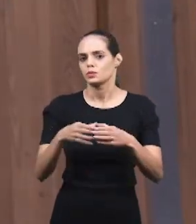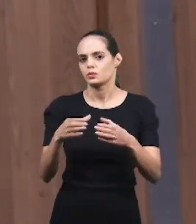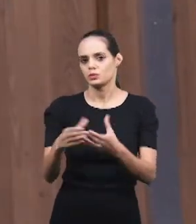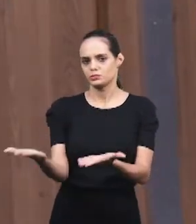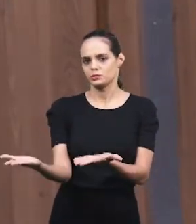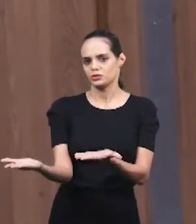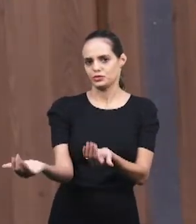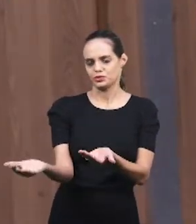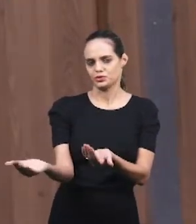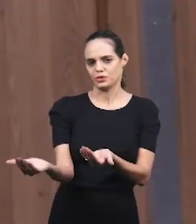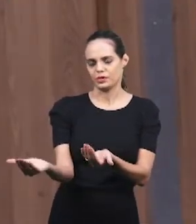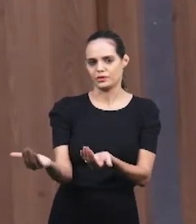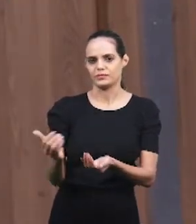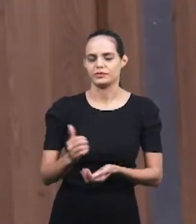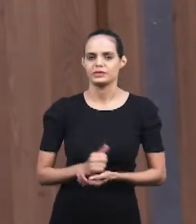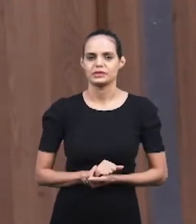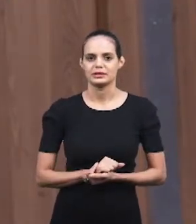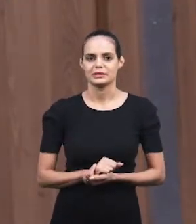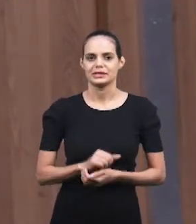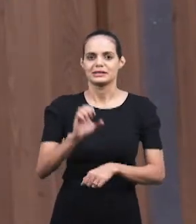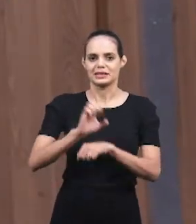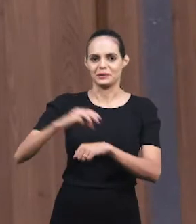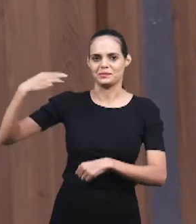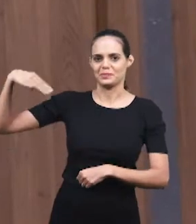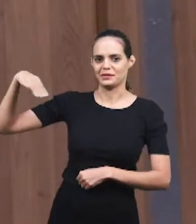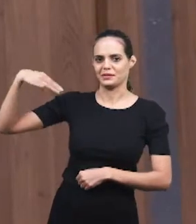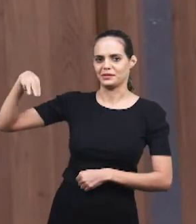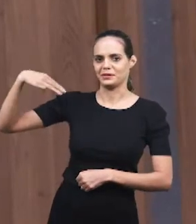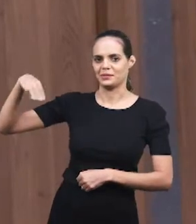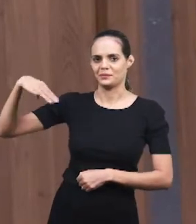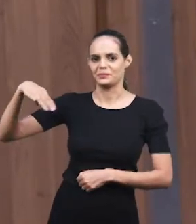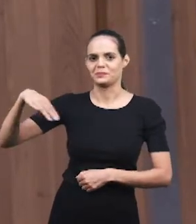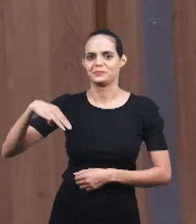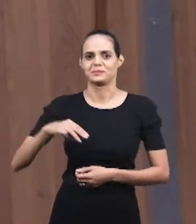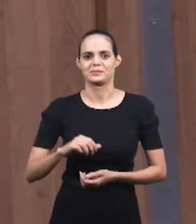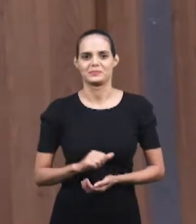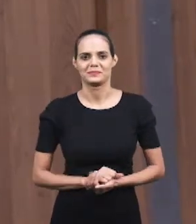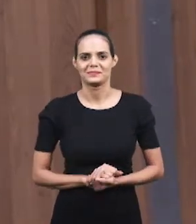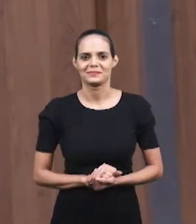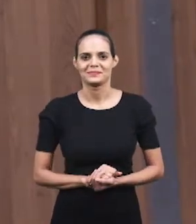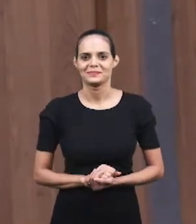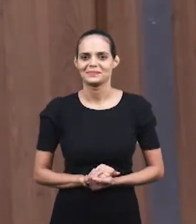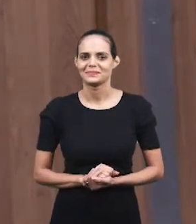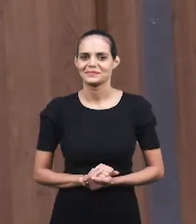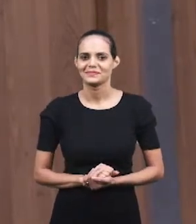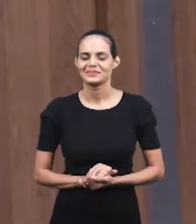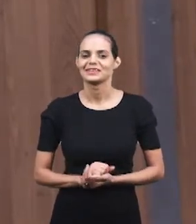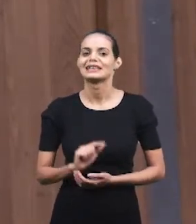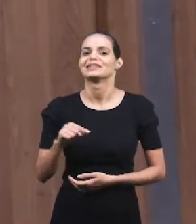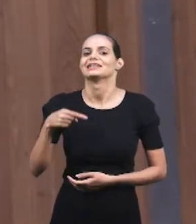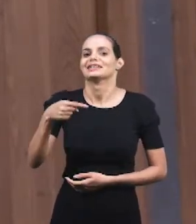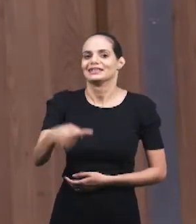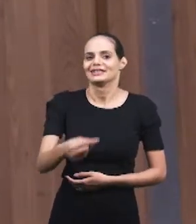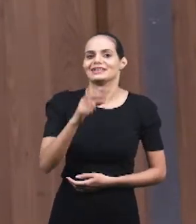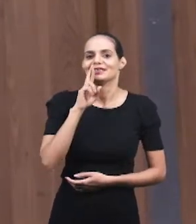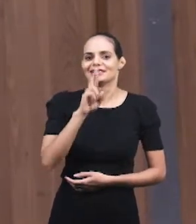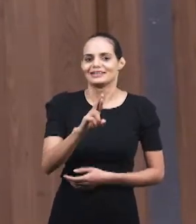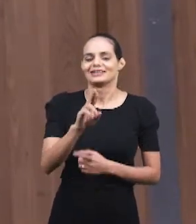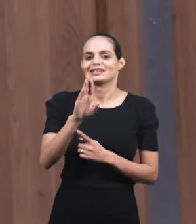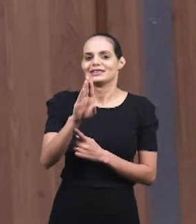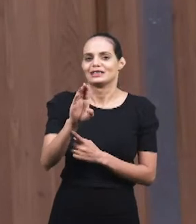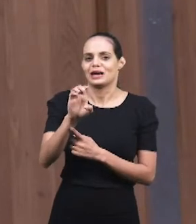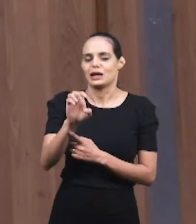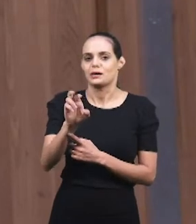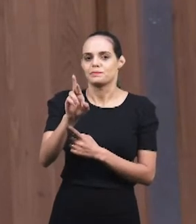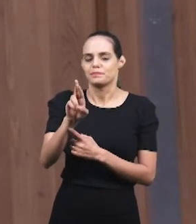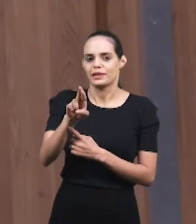jovens da igreja ali em São Luís, no Maranhão. E logo depois nós teremos a resposta dos irmãos, o